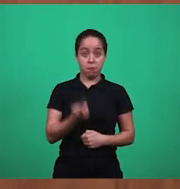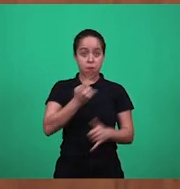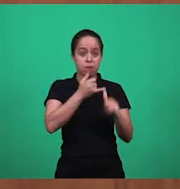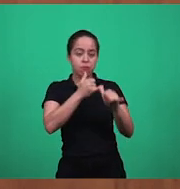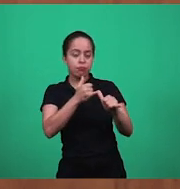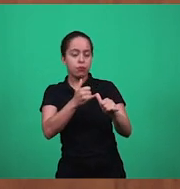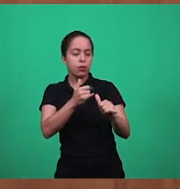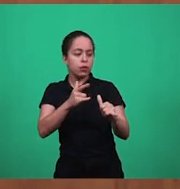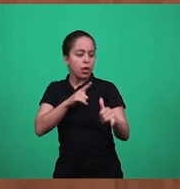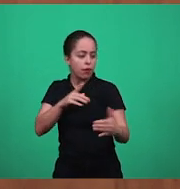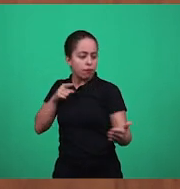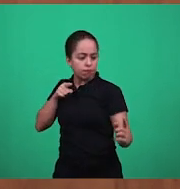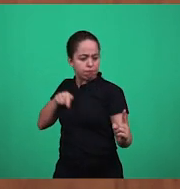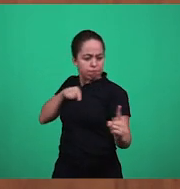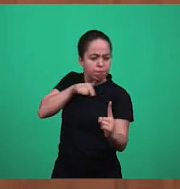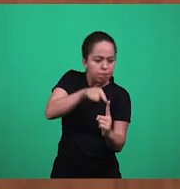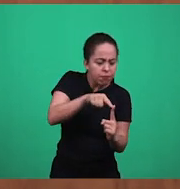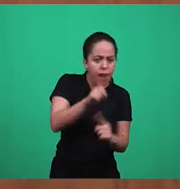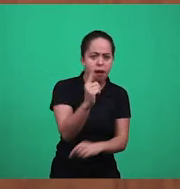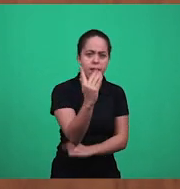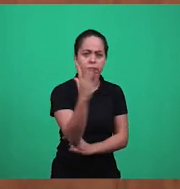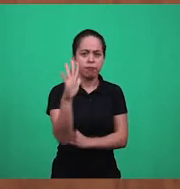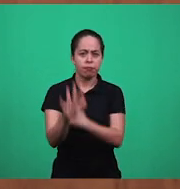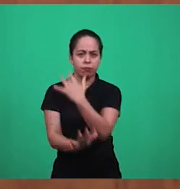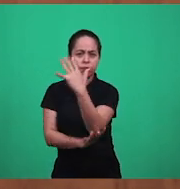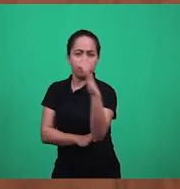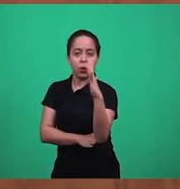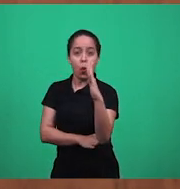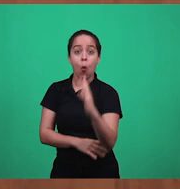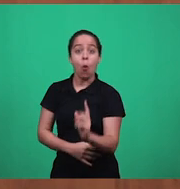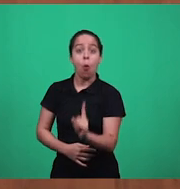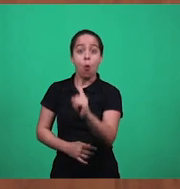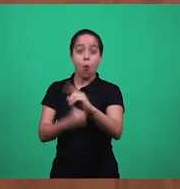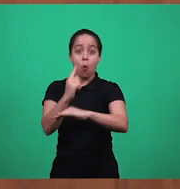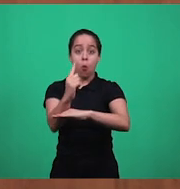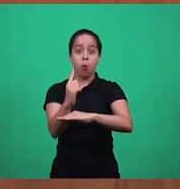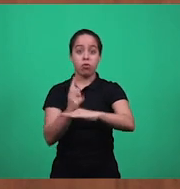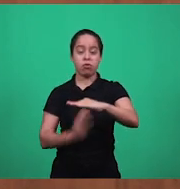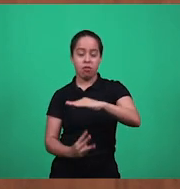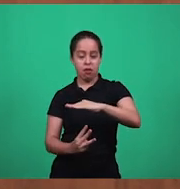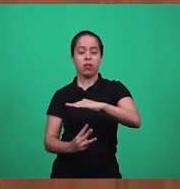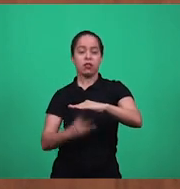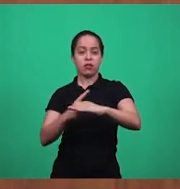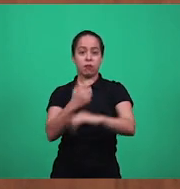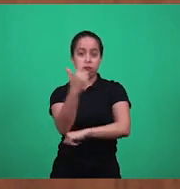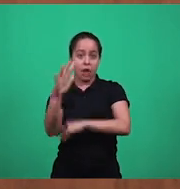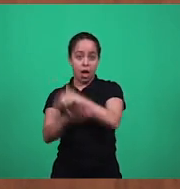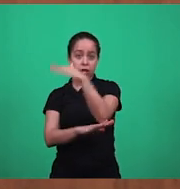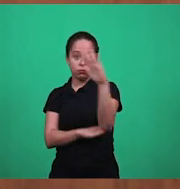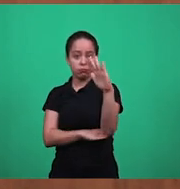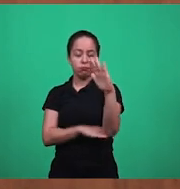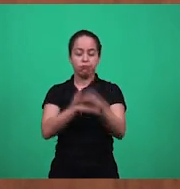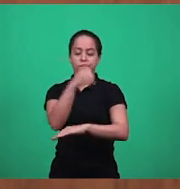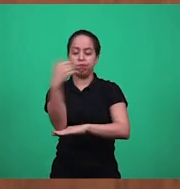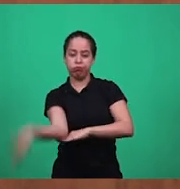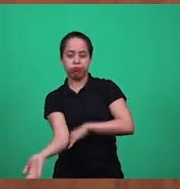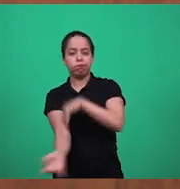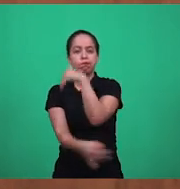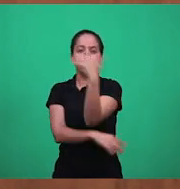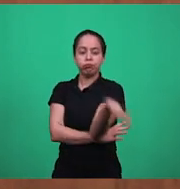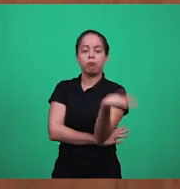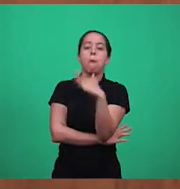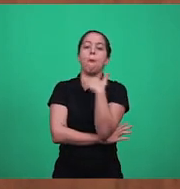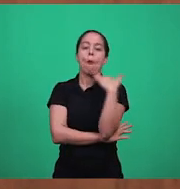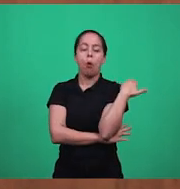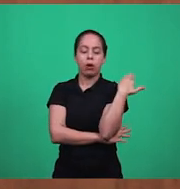e atingiria o verde. 1/3 das nossas matas morreria. A segunda trombeta atingiria os